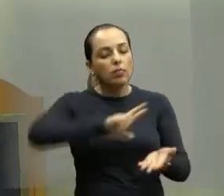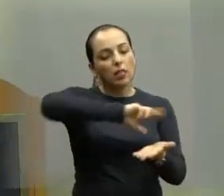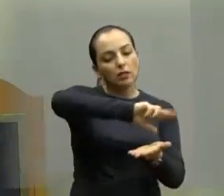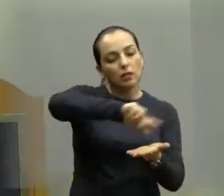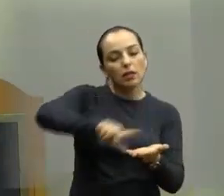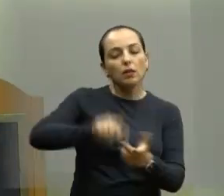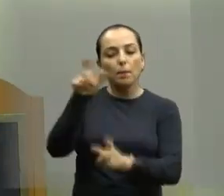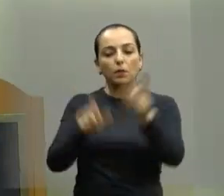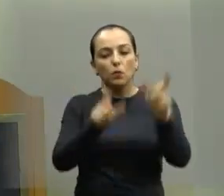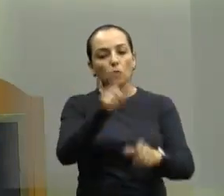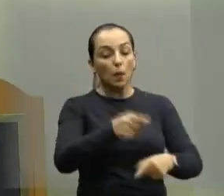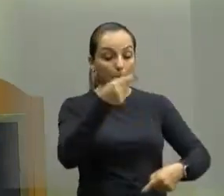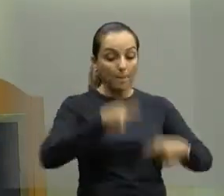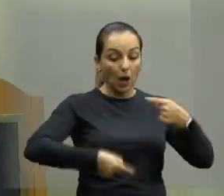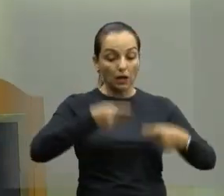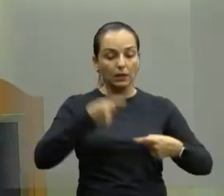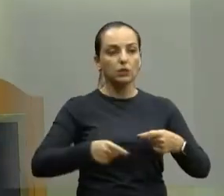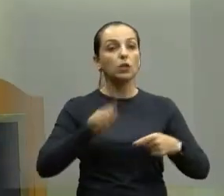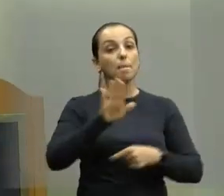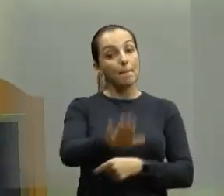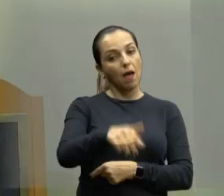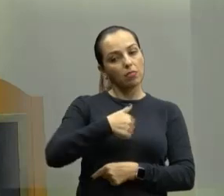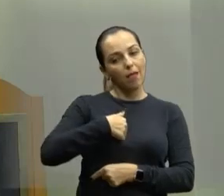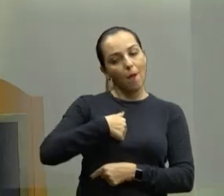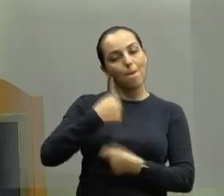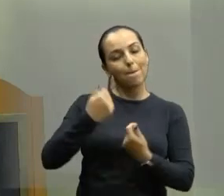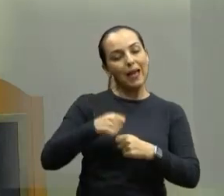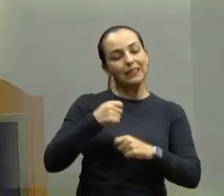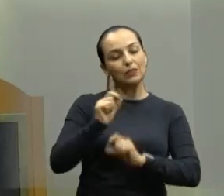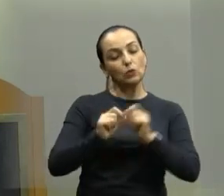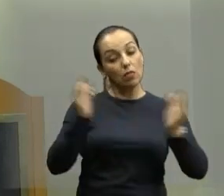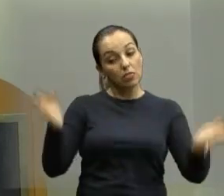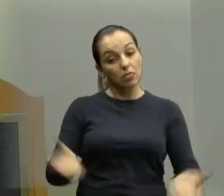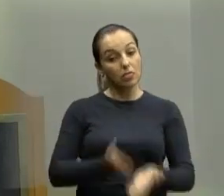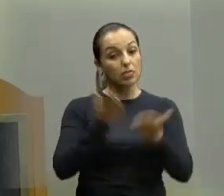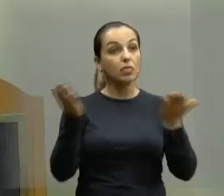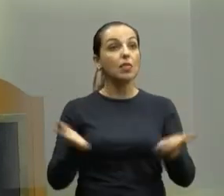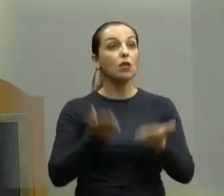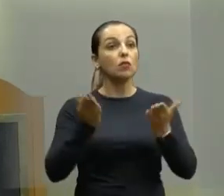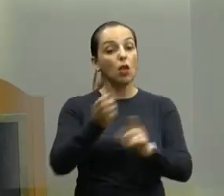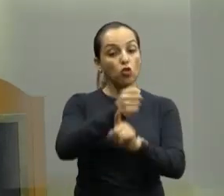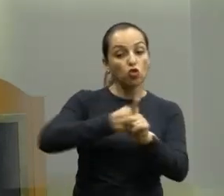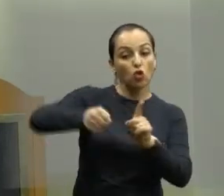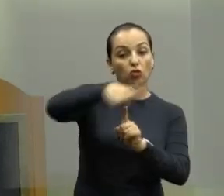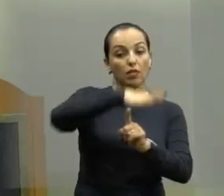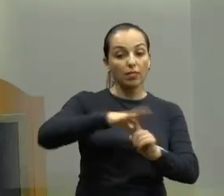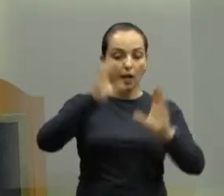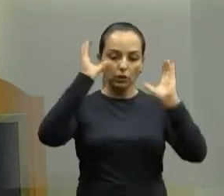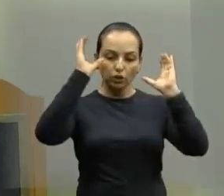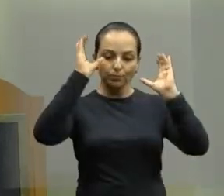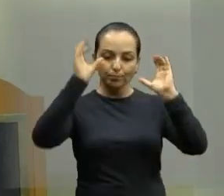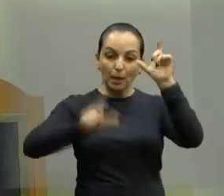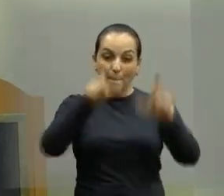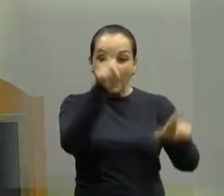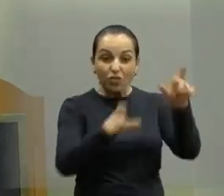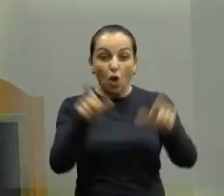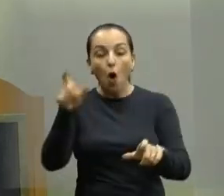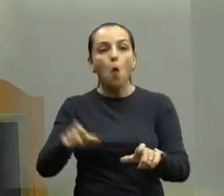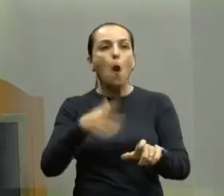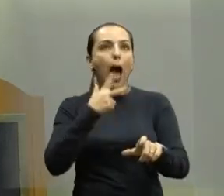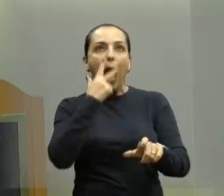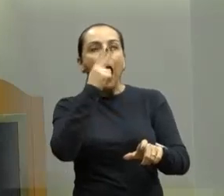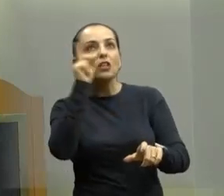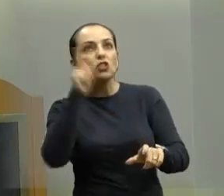atores políticos né mas eu preciso aqui enaltecer a sociedade civil né as pessoas